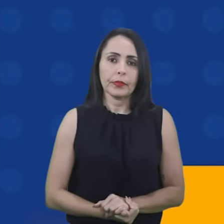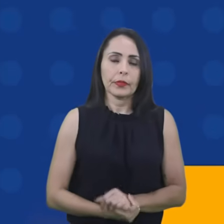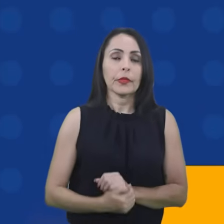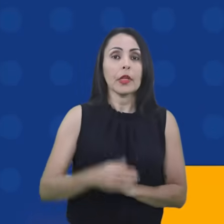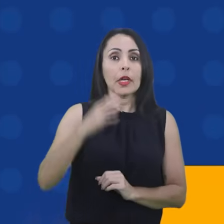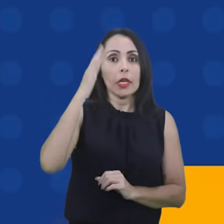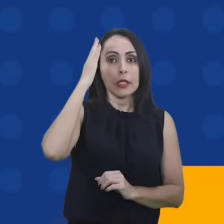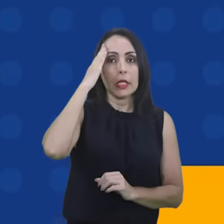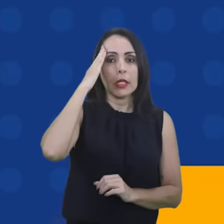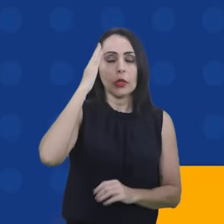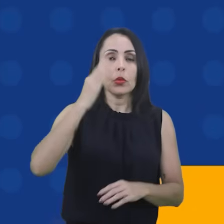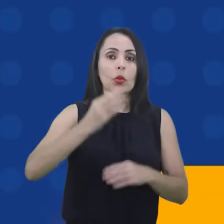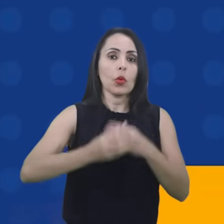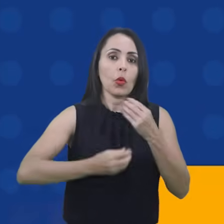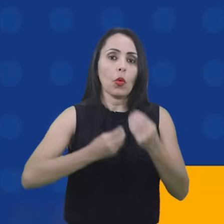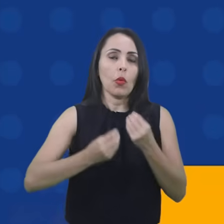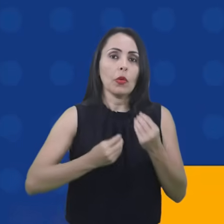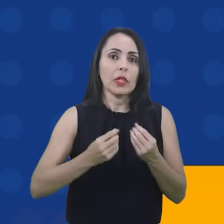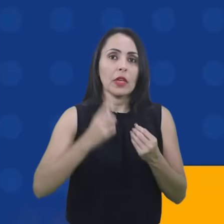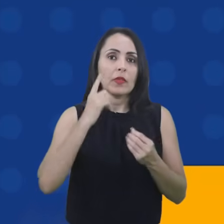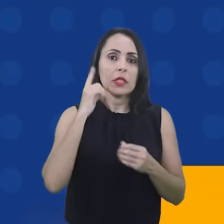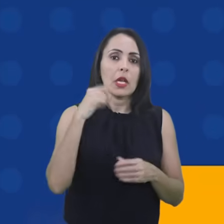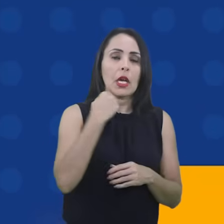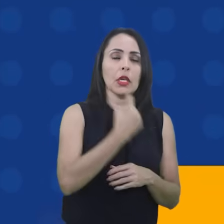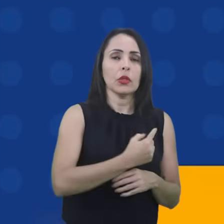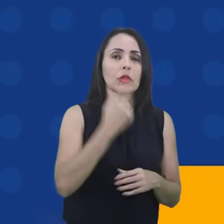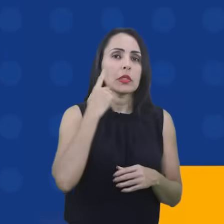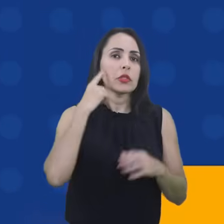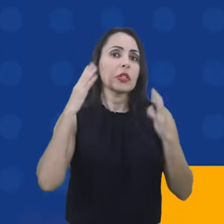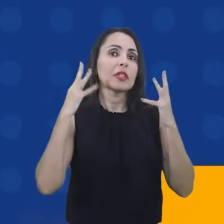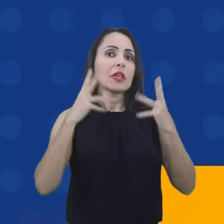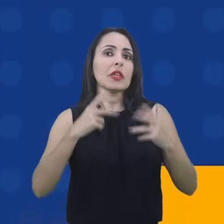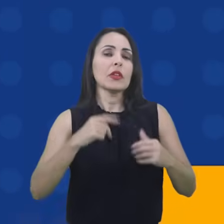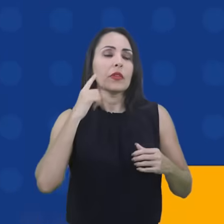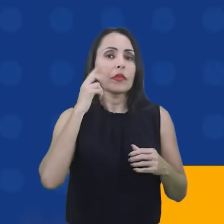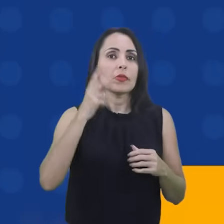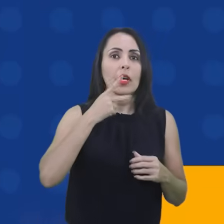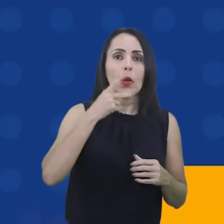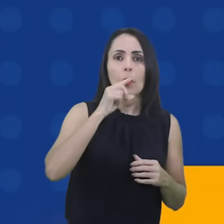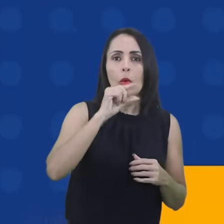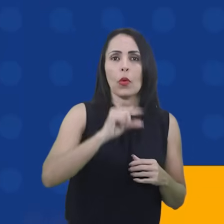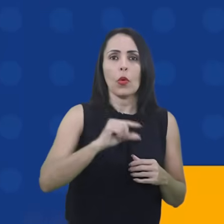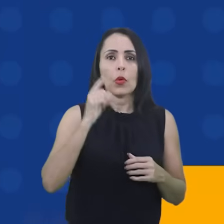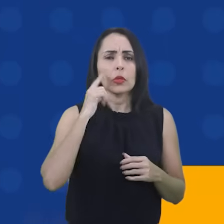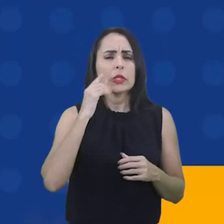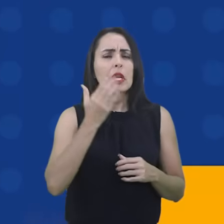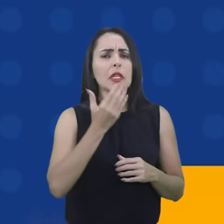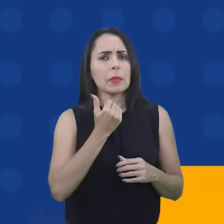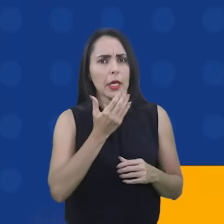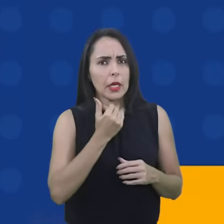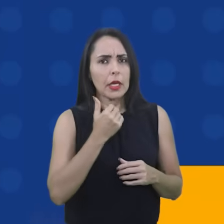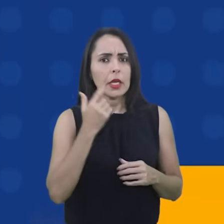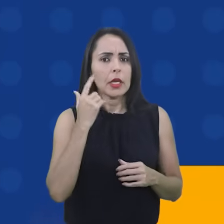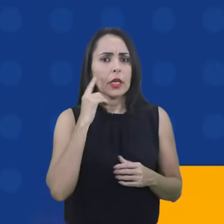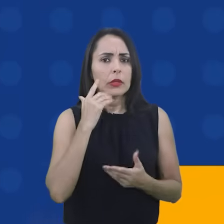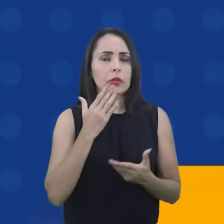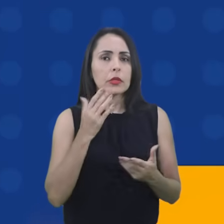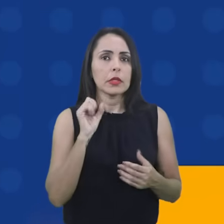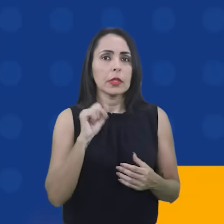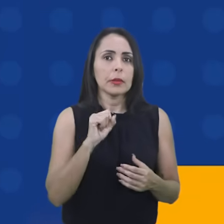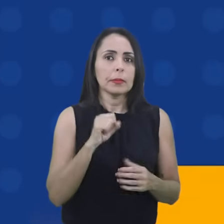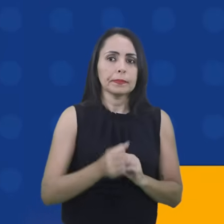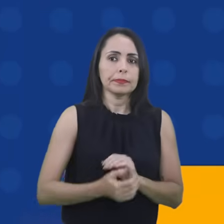Entendido um pouco, né, sobre como deve ser a nossa higienização bucal, vamos falar agora um pouquinho sobre os alimentos, né,